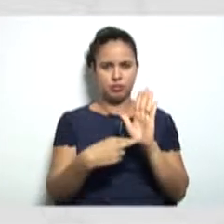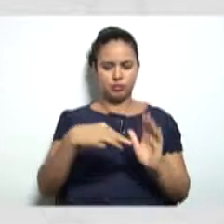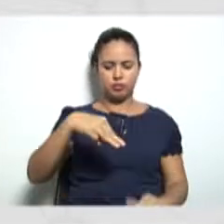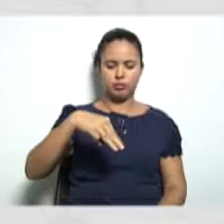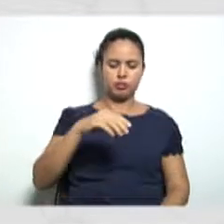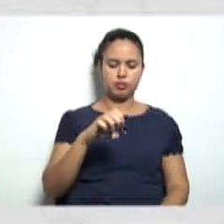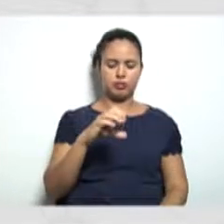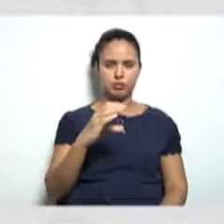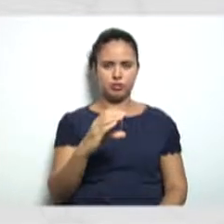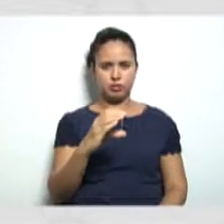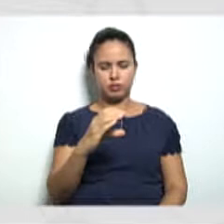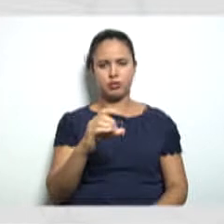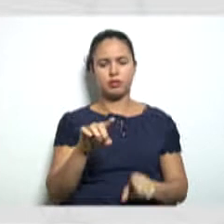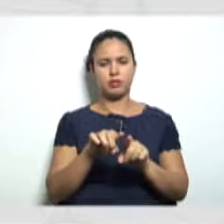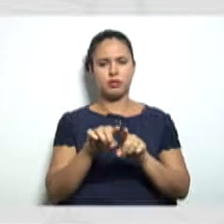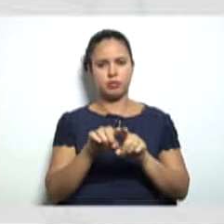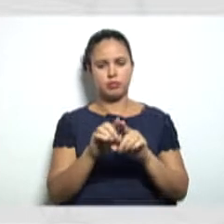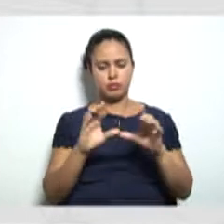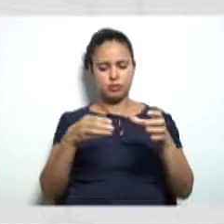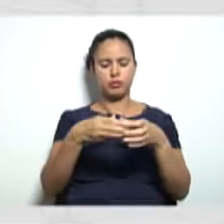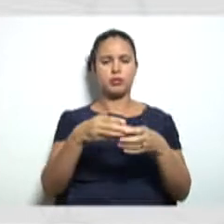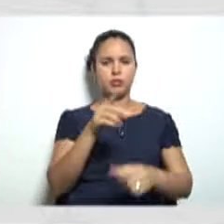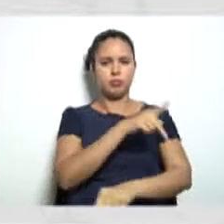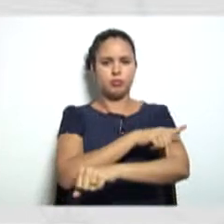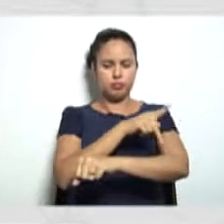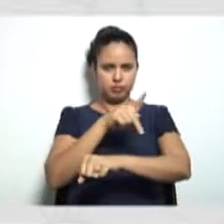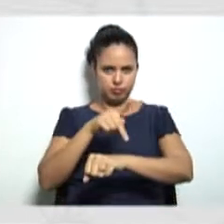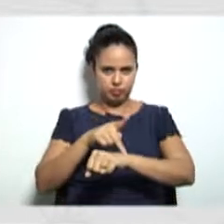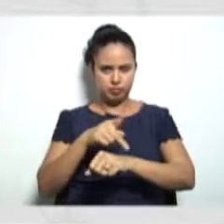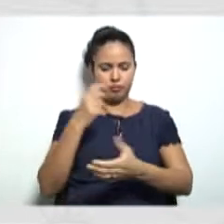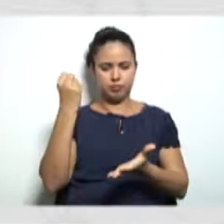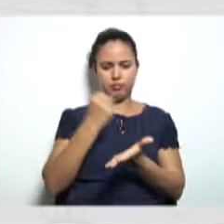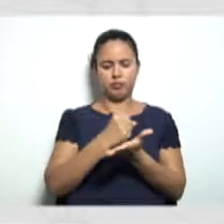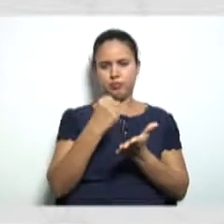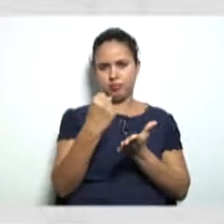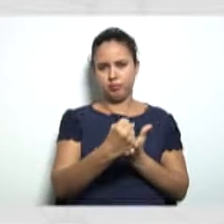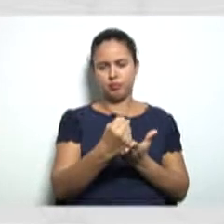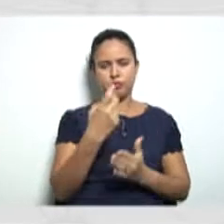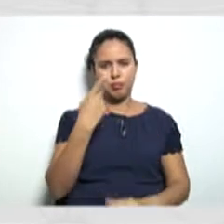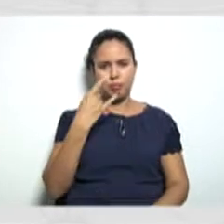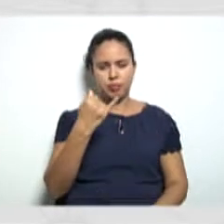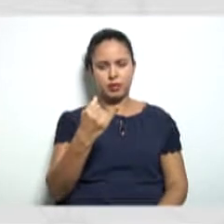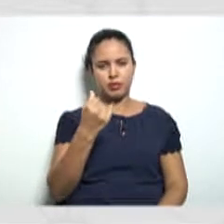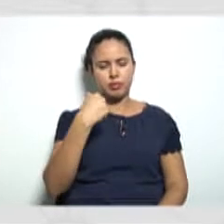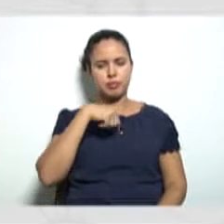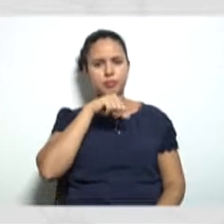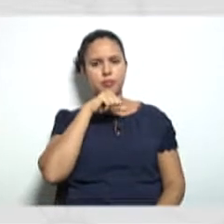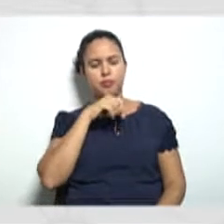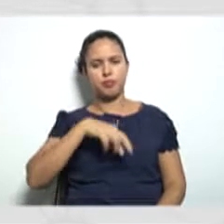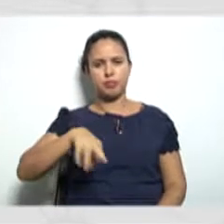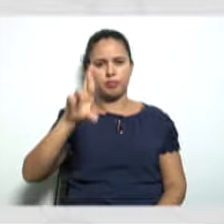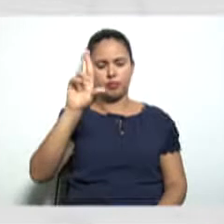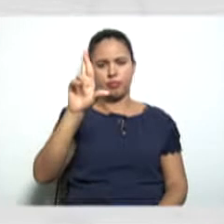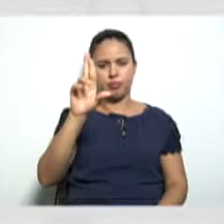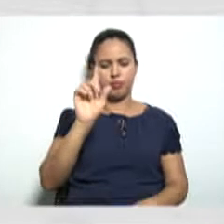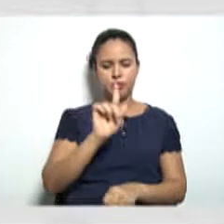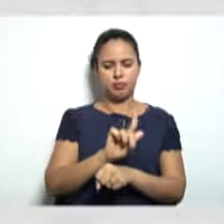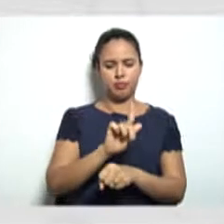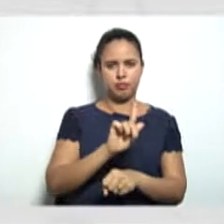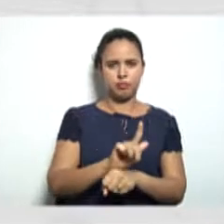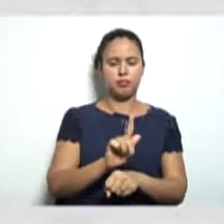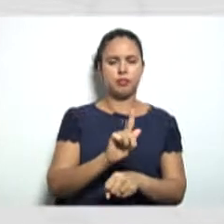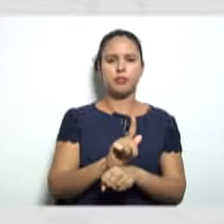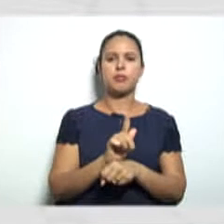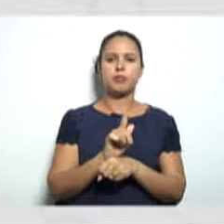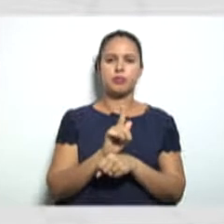e a equipe pedagógica são contratados. Os pais ficam responsáveis pelo gerenciamento da cooperativa. E todas as decisões são